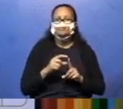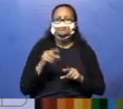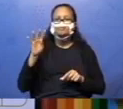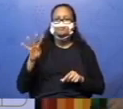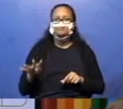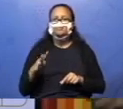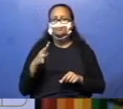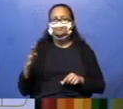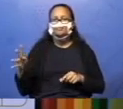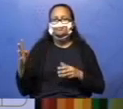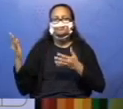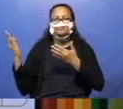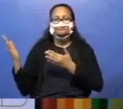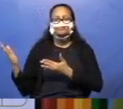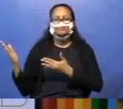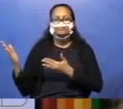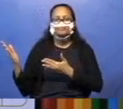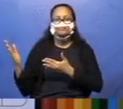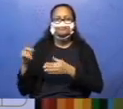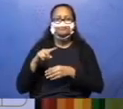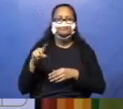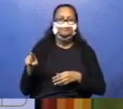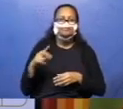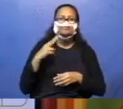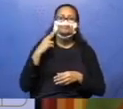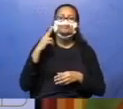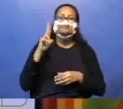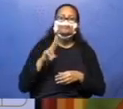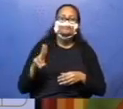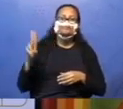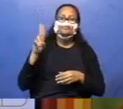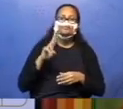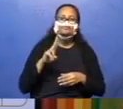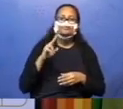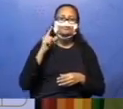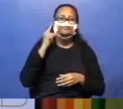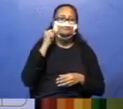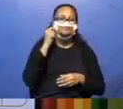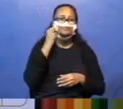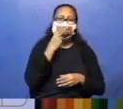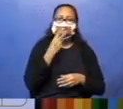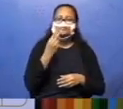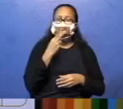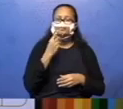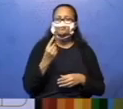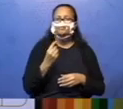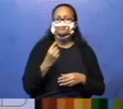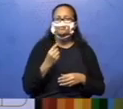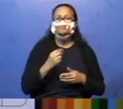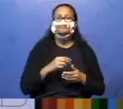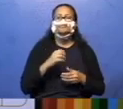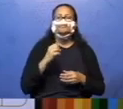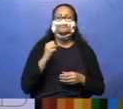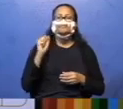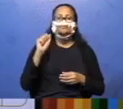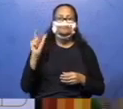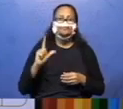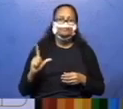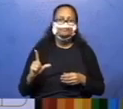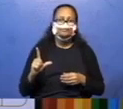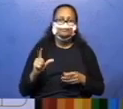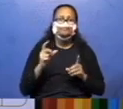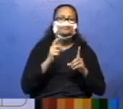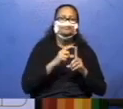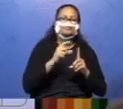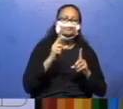que você vai ter que usar direitinho as cores do lápis de cor. De azul, você vai achar as palavras que tenham tio. Você